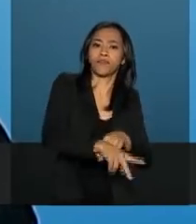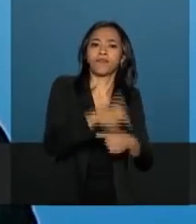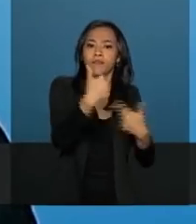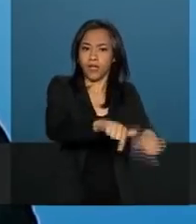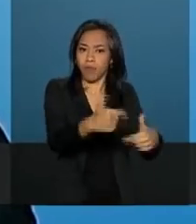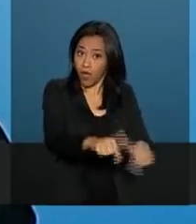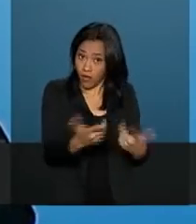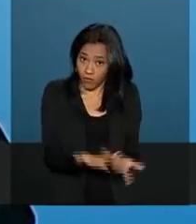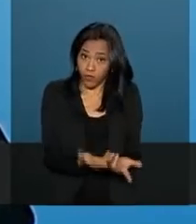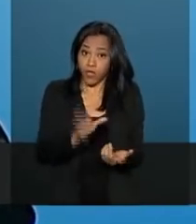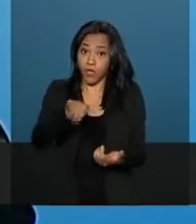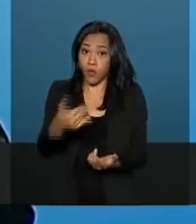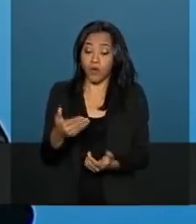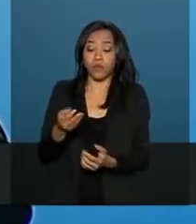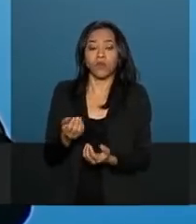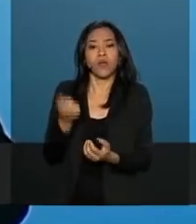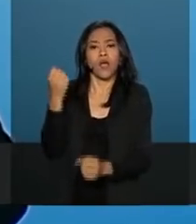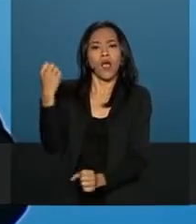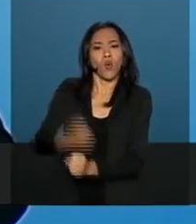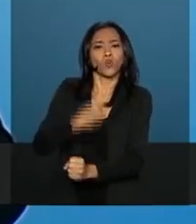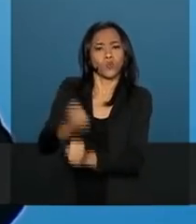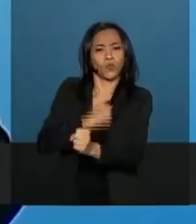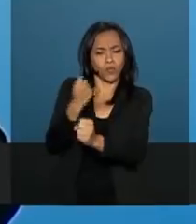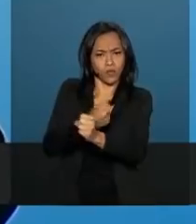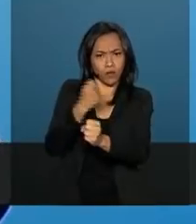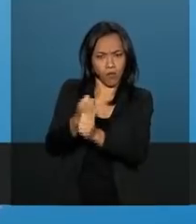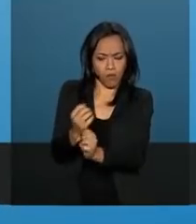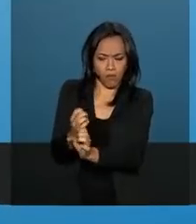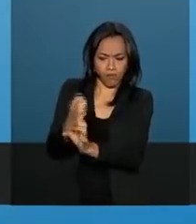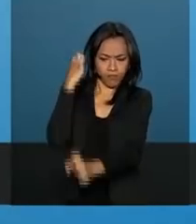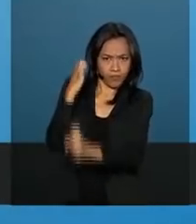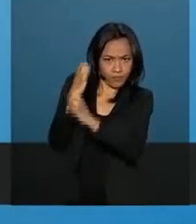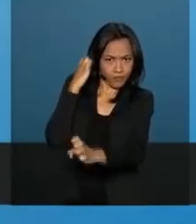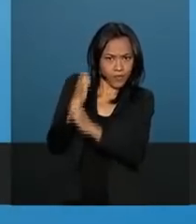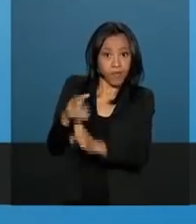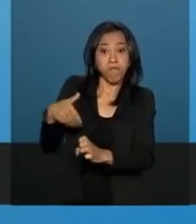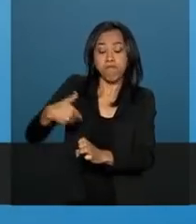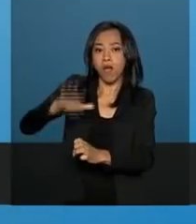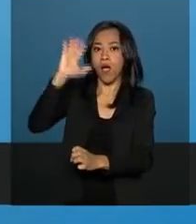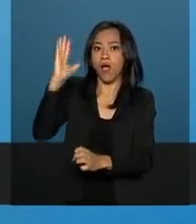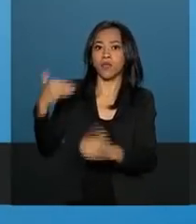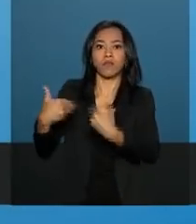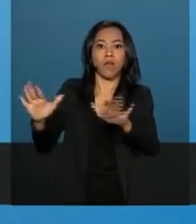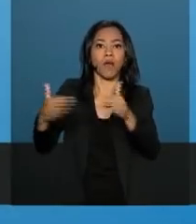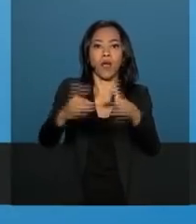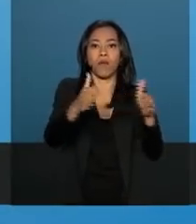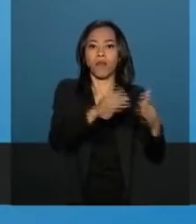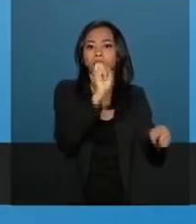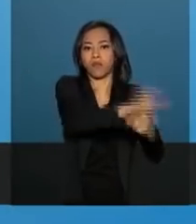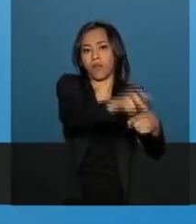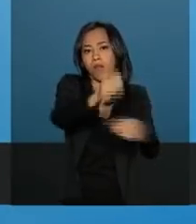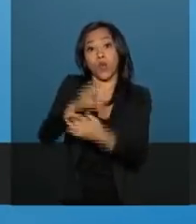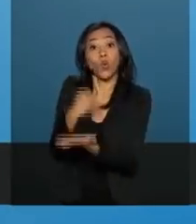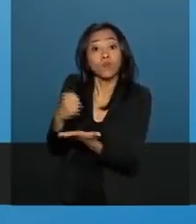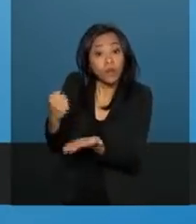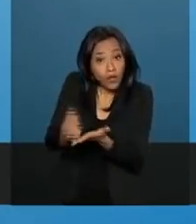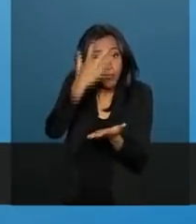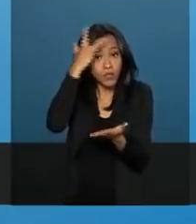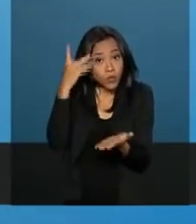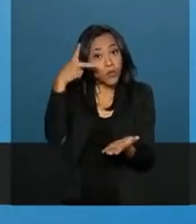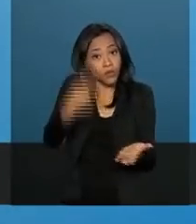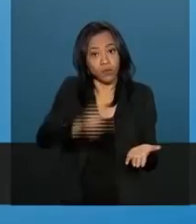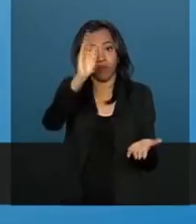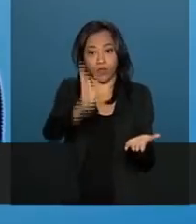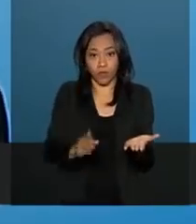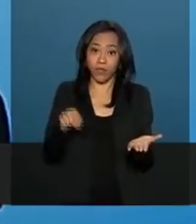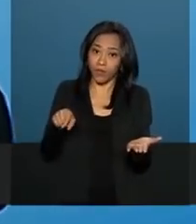quando você, a Constituição Civil, é dos setores que mais abre emprego no nosso país. Nós levamos isso, tudo isso